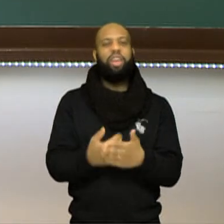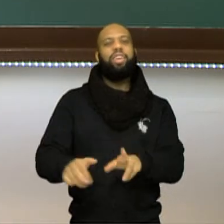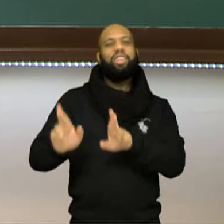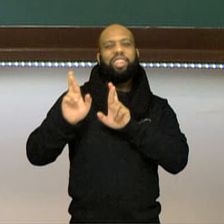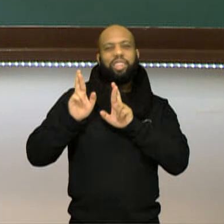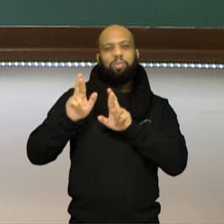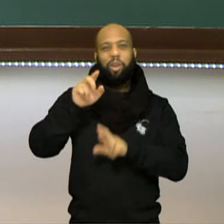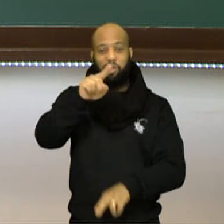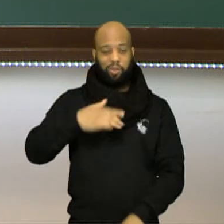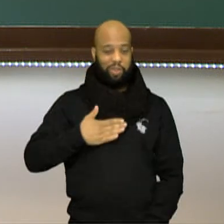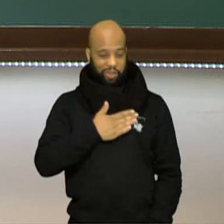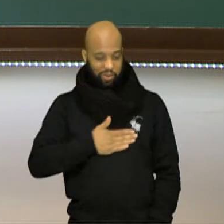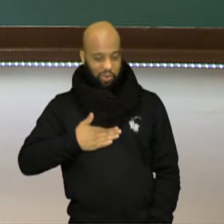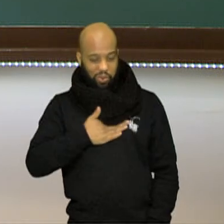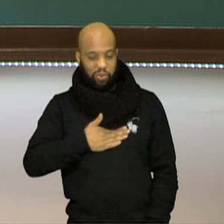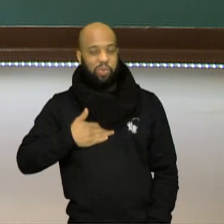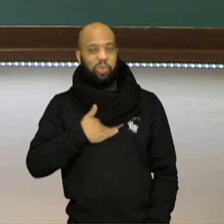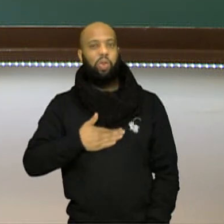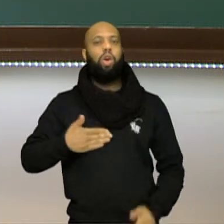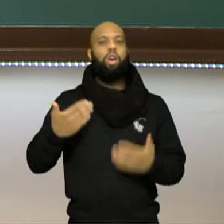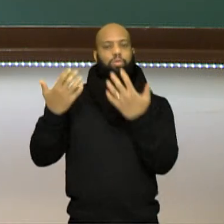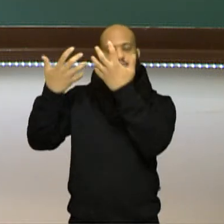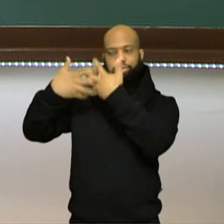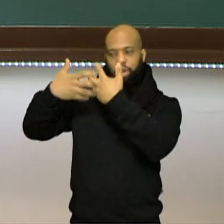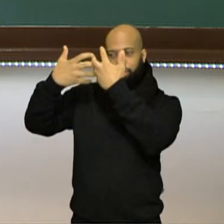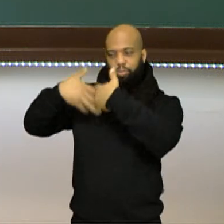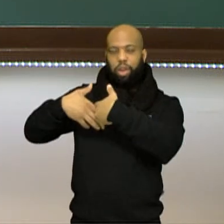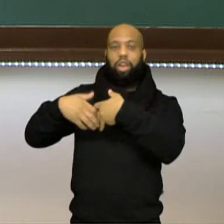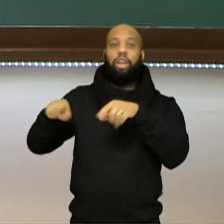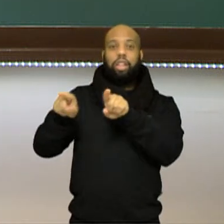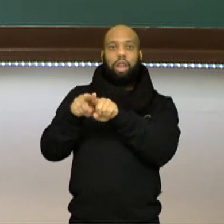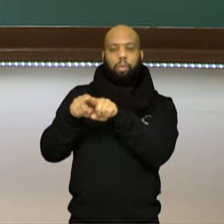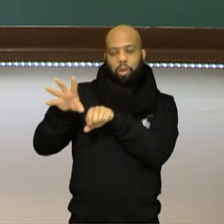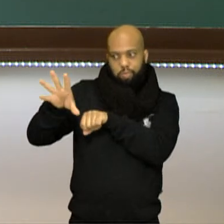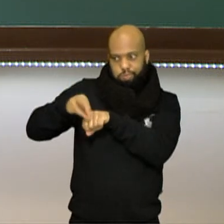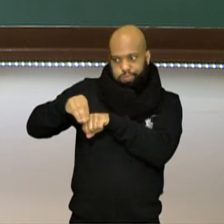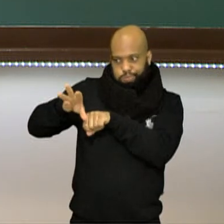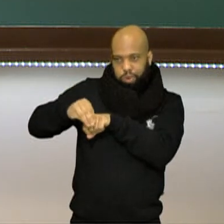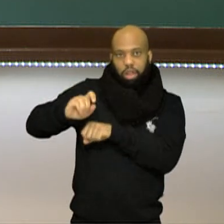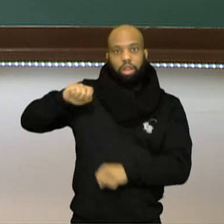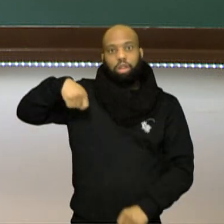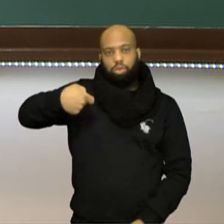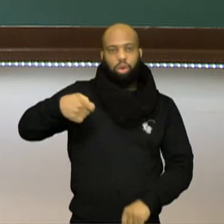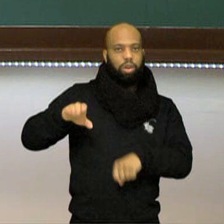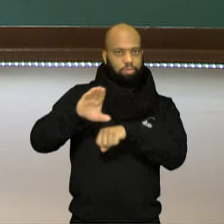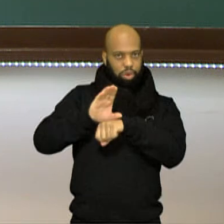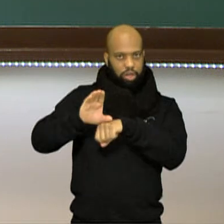que você tenha gostado dessas reflexões, desse conhecimento